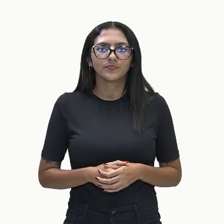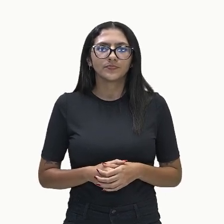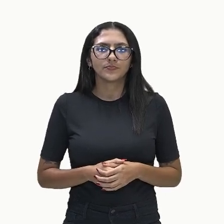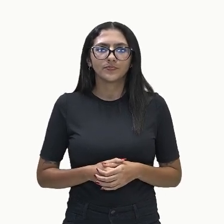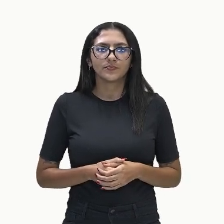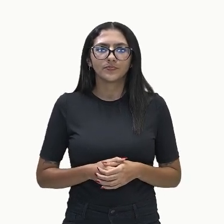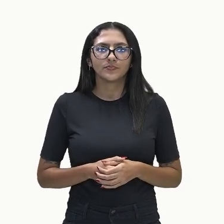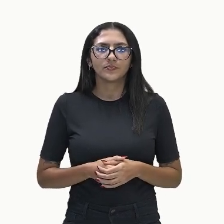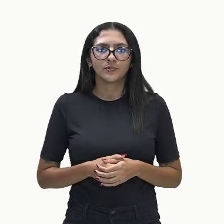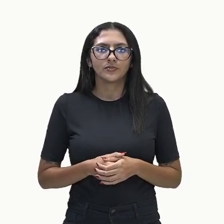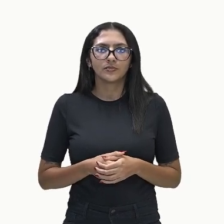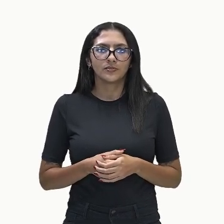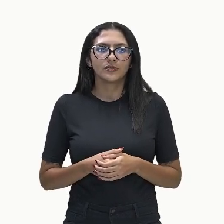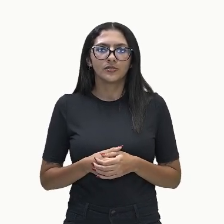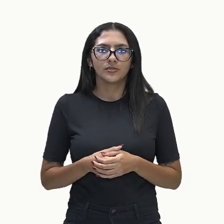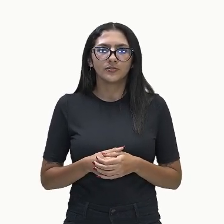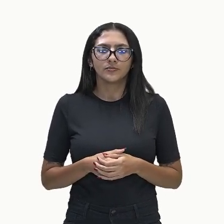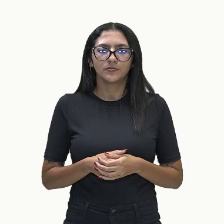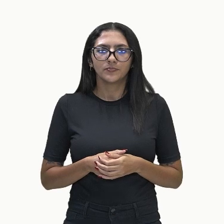certo? Então, tá aqui, ó.